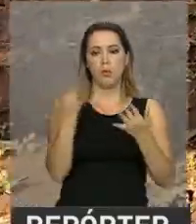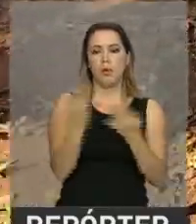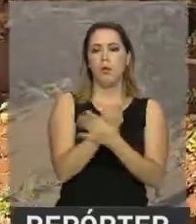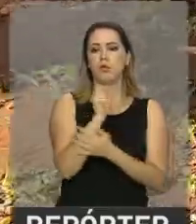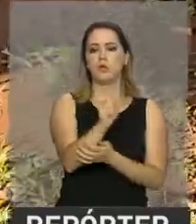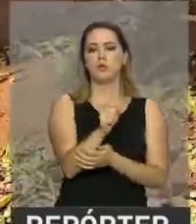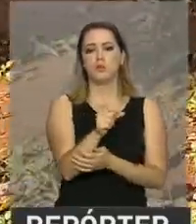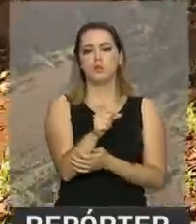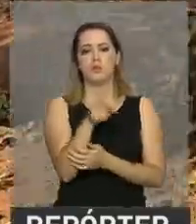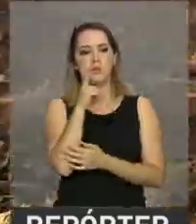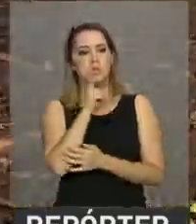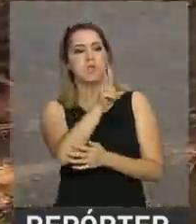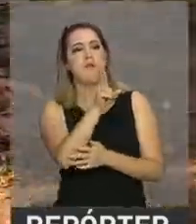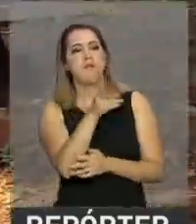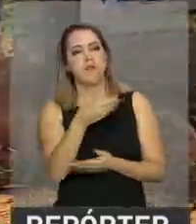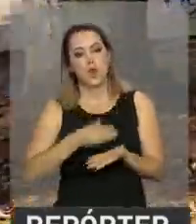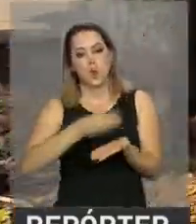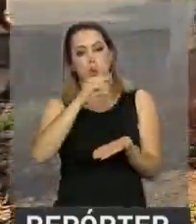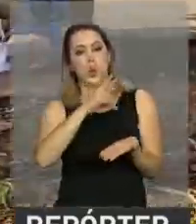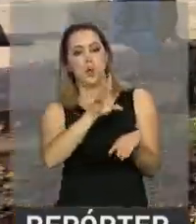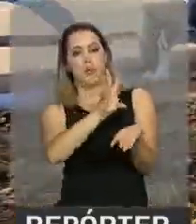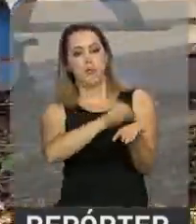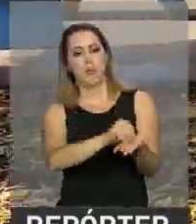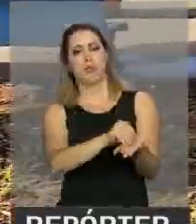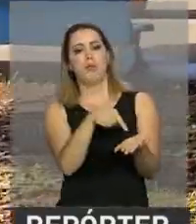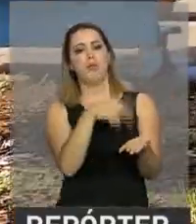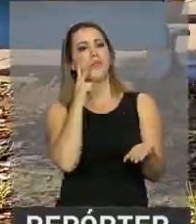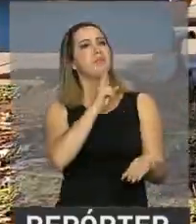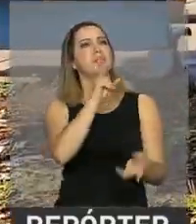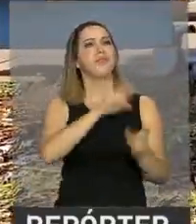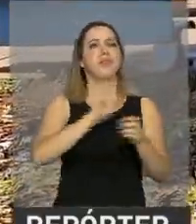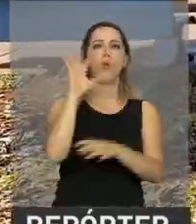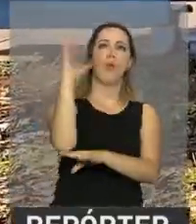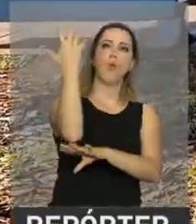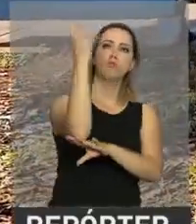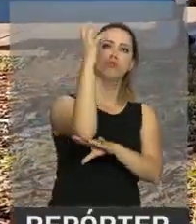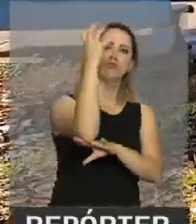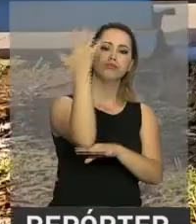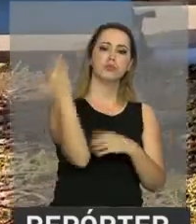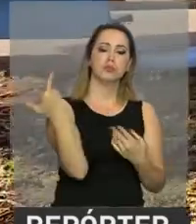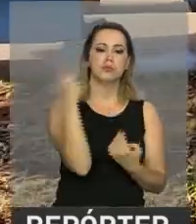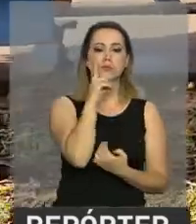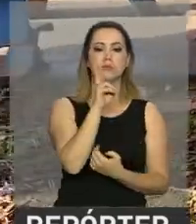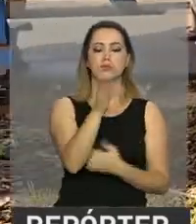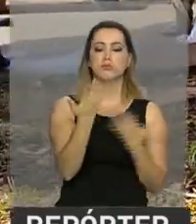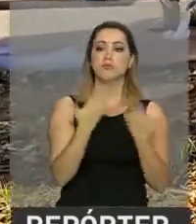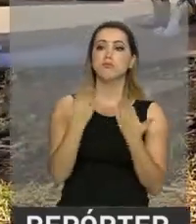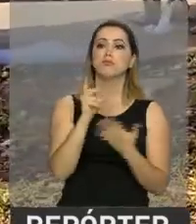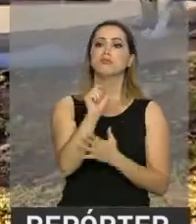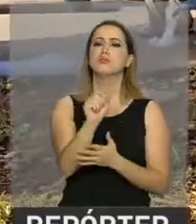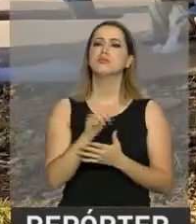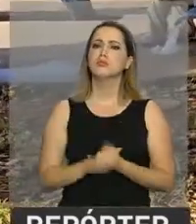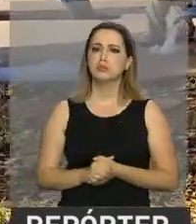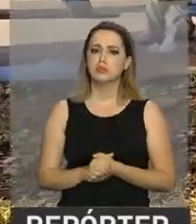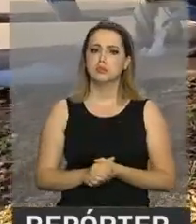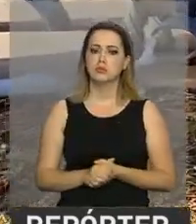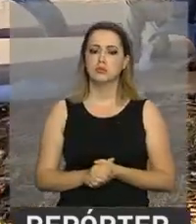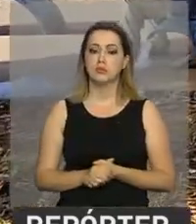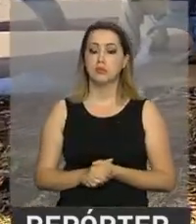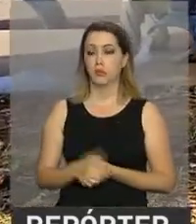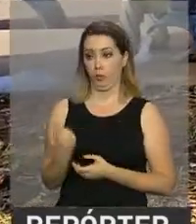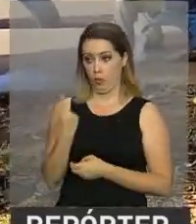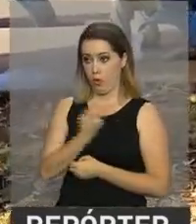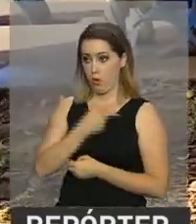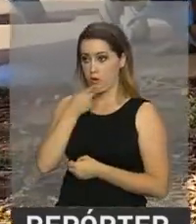aí, você achou um copinho, deu uma olhada nas árvores. Como que foi? Faz um balanço pra gente. É, o que a gente orienta, porque